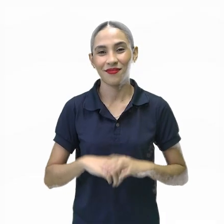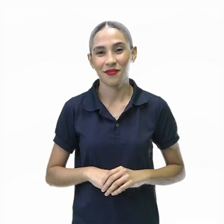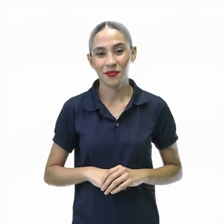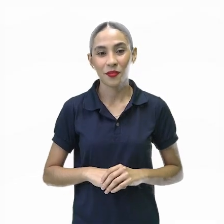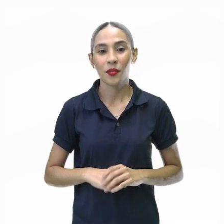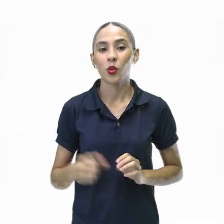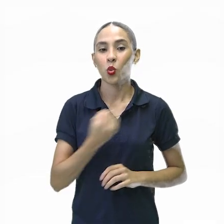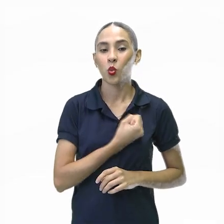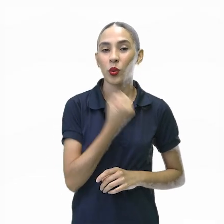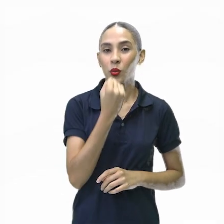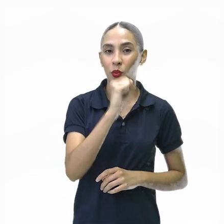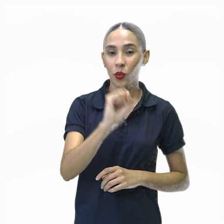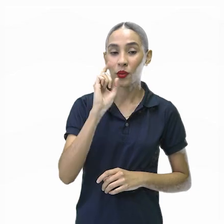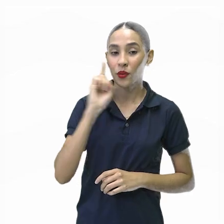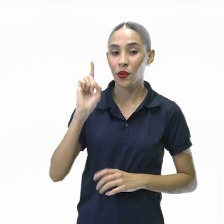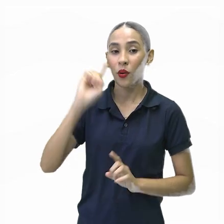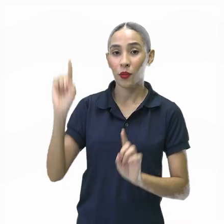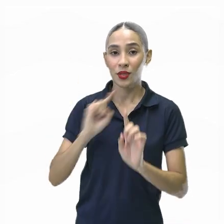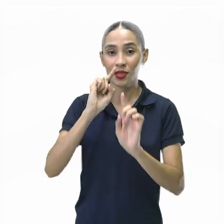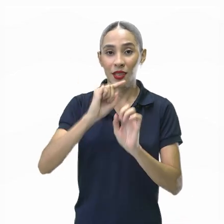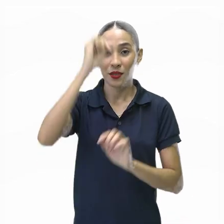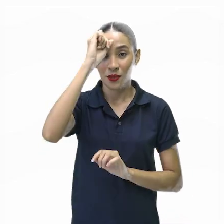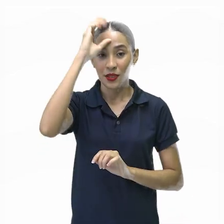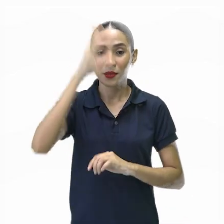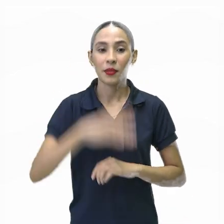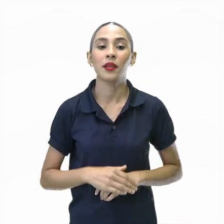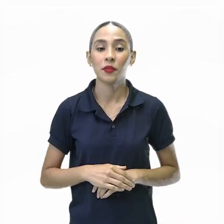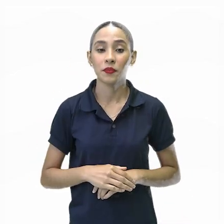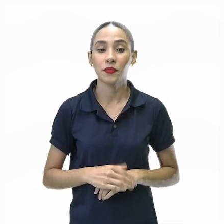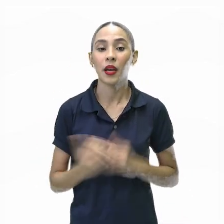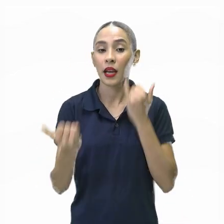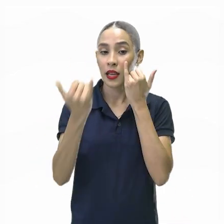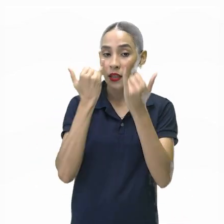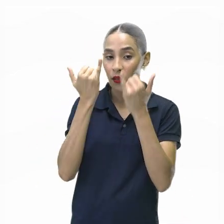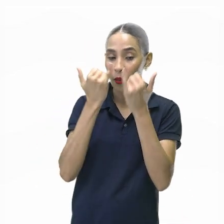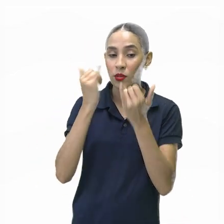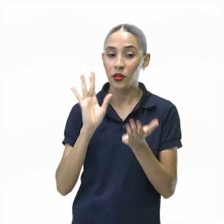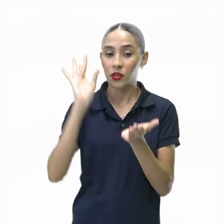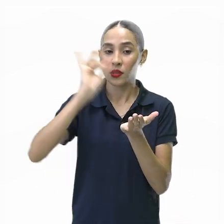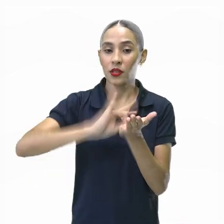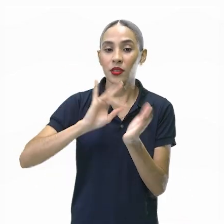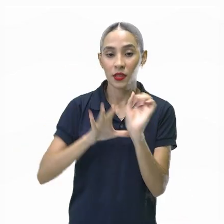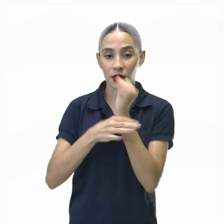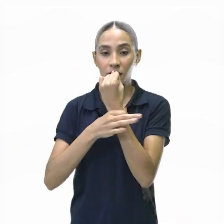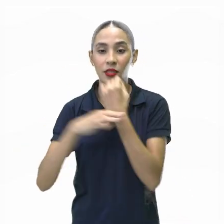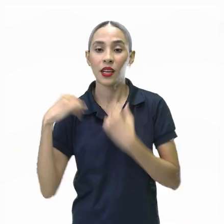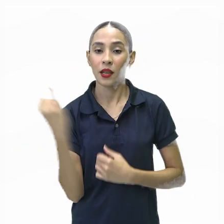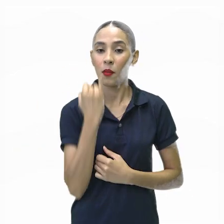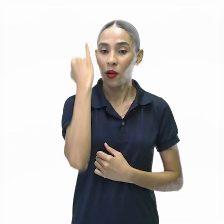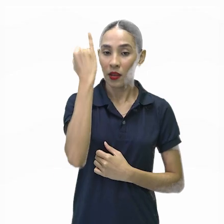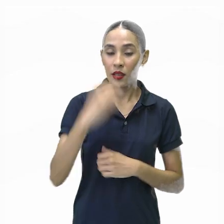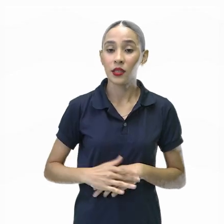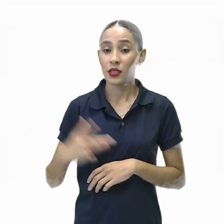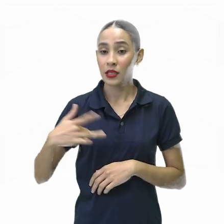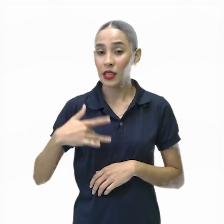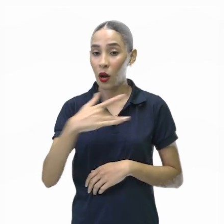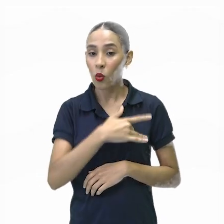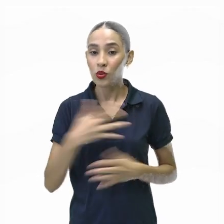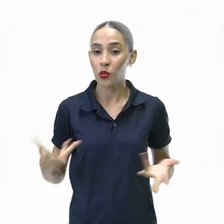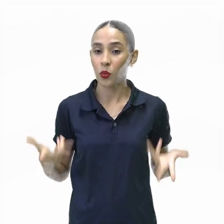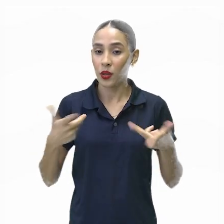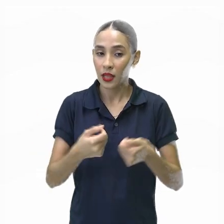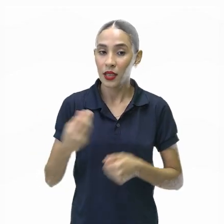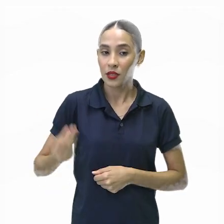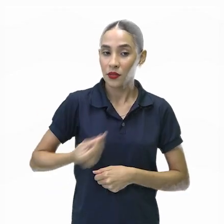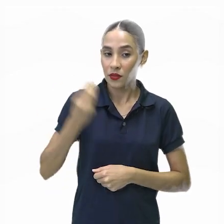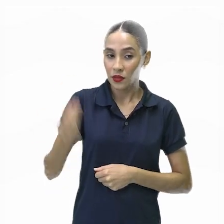conferir? Aula 8, objeto de conhecimento, fontes confiáveis e relevantes, saúde